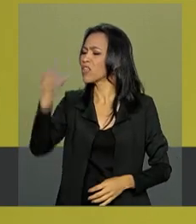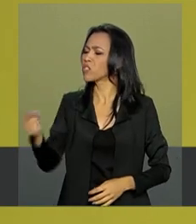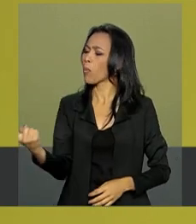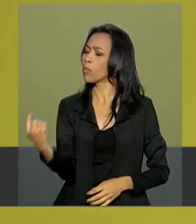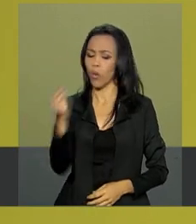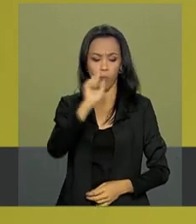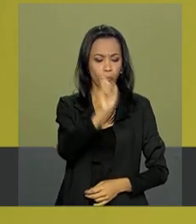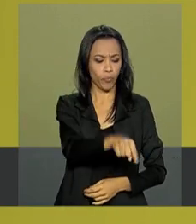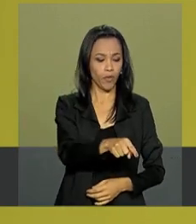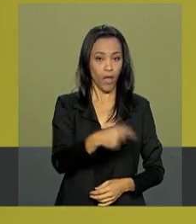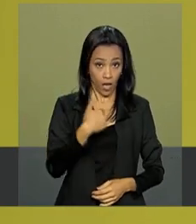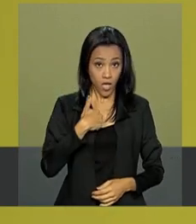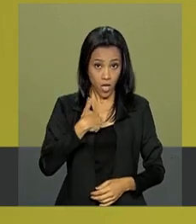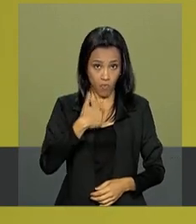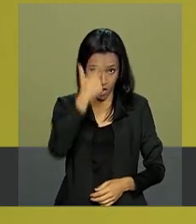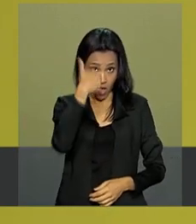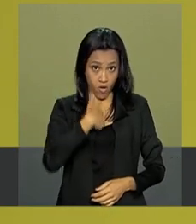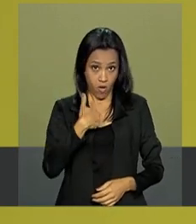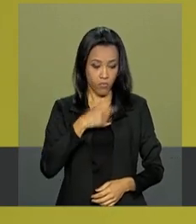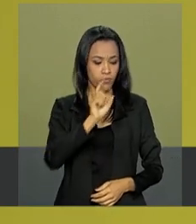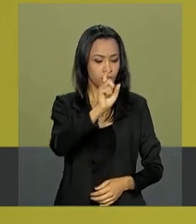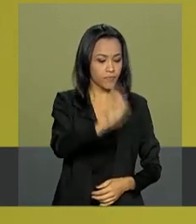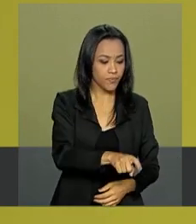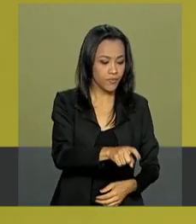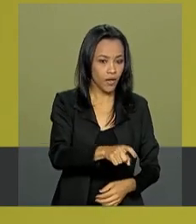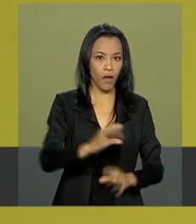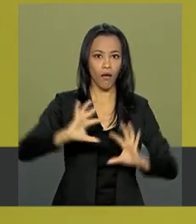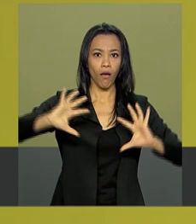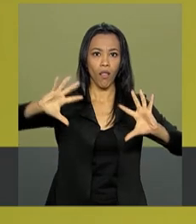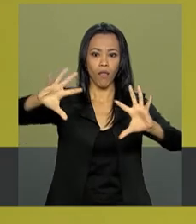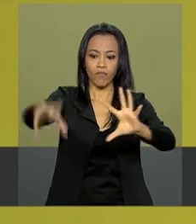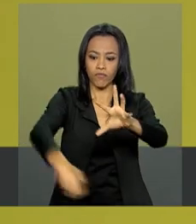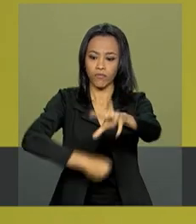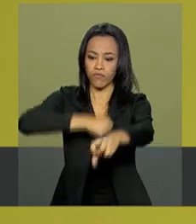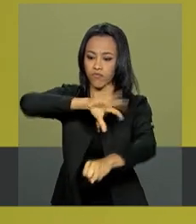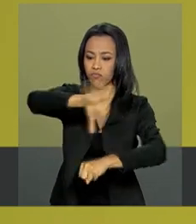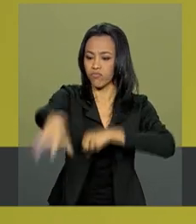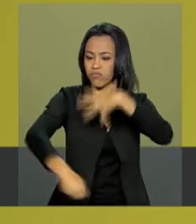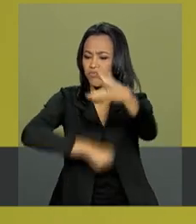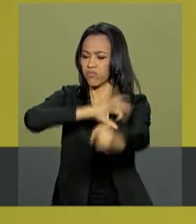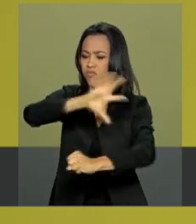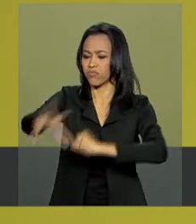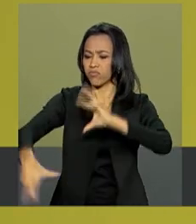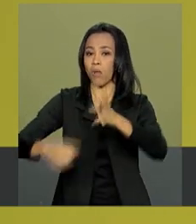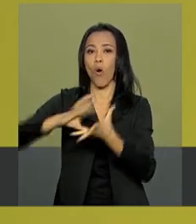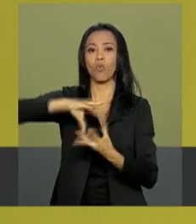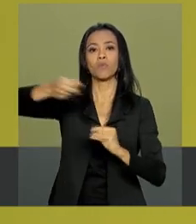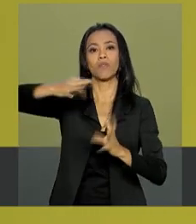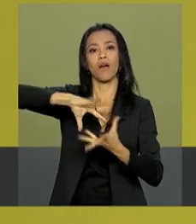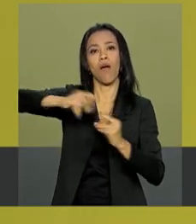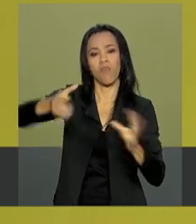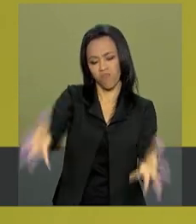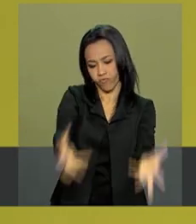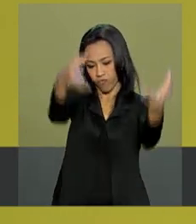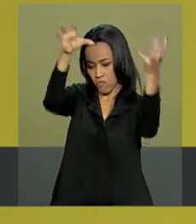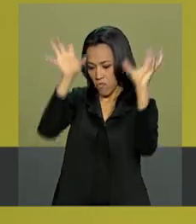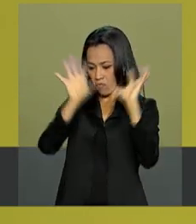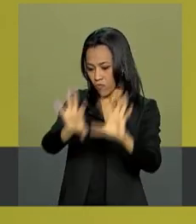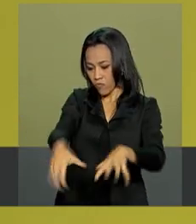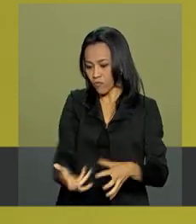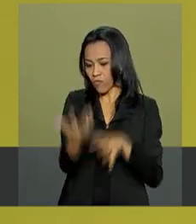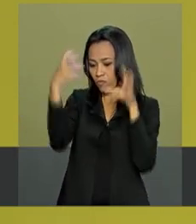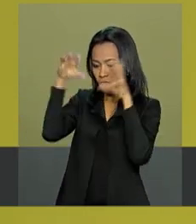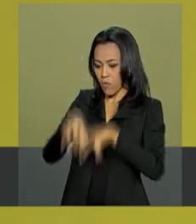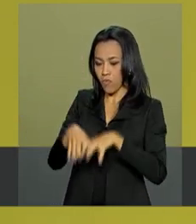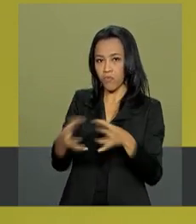tudo. Eu apertei o botãozinho, a máquina foi lá, colhia o algodão, ensacava o algodão, deixava o algodão em tal lugar. Ou seja, também esse é outro atributo